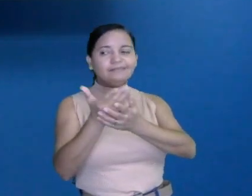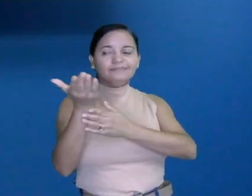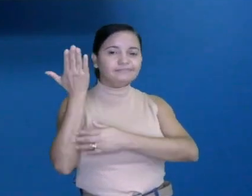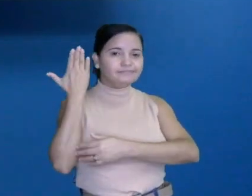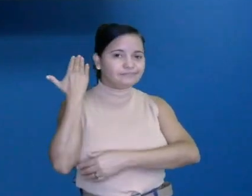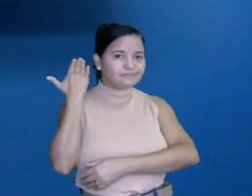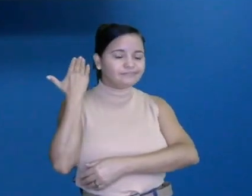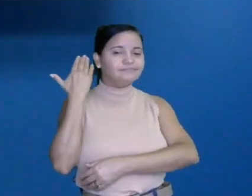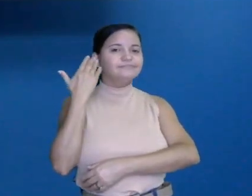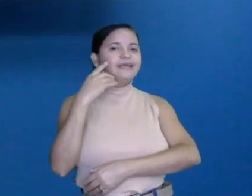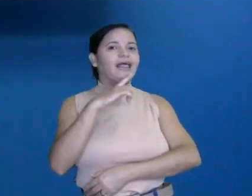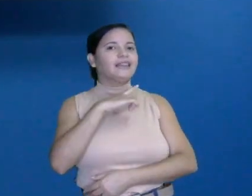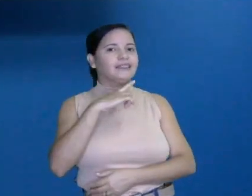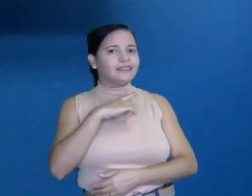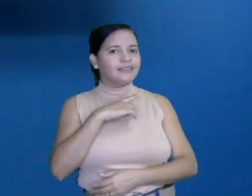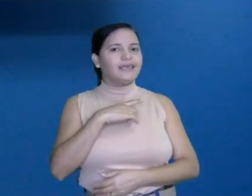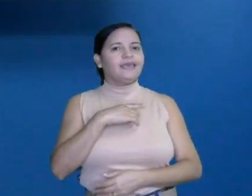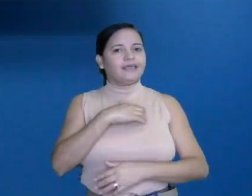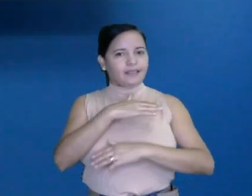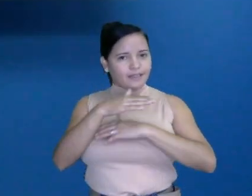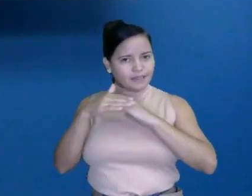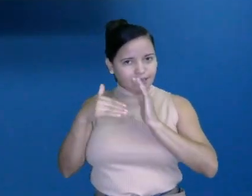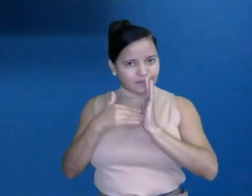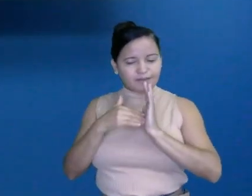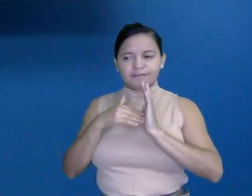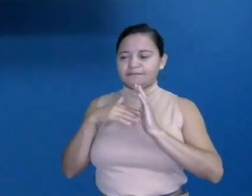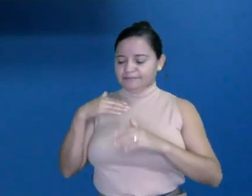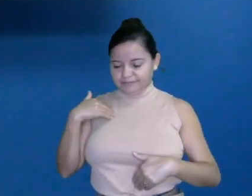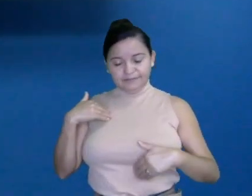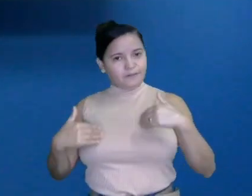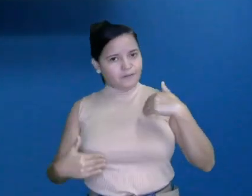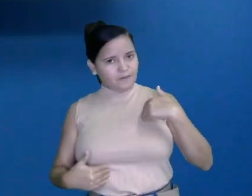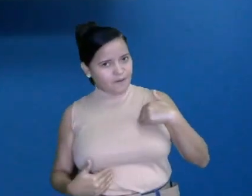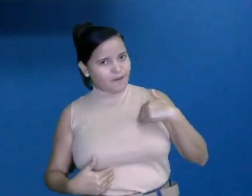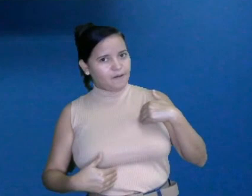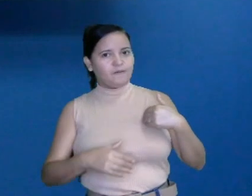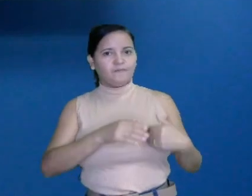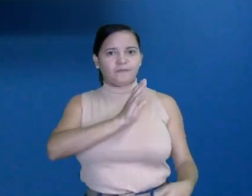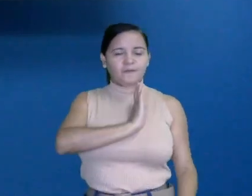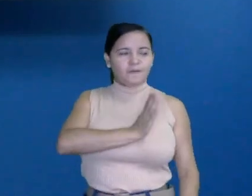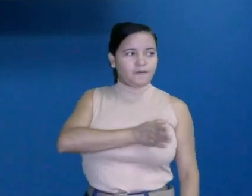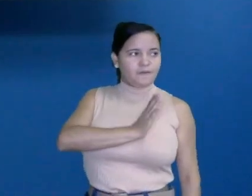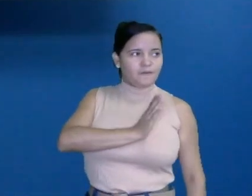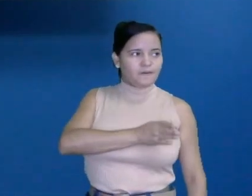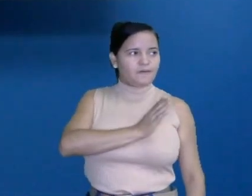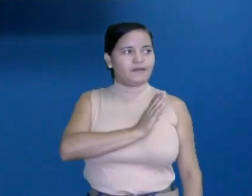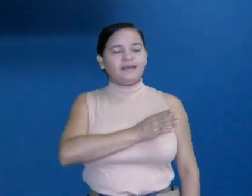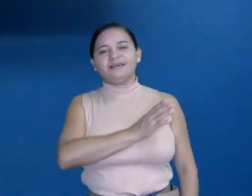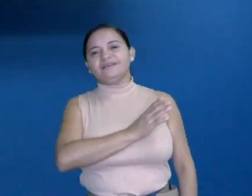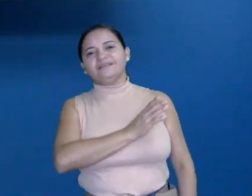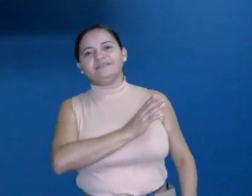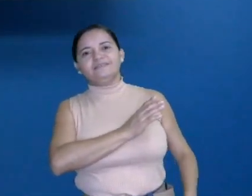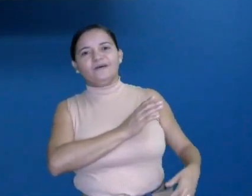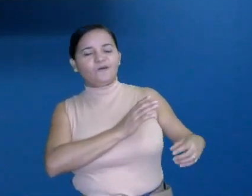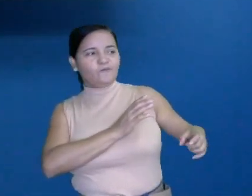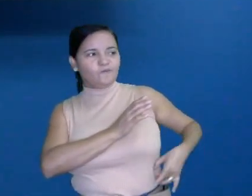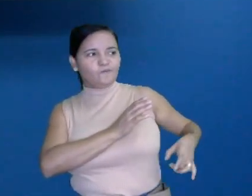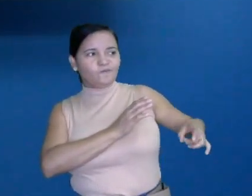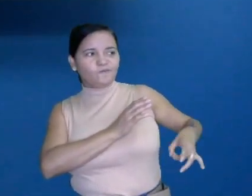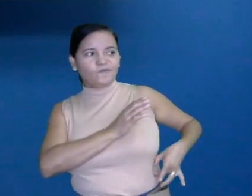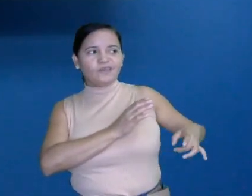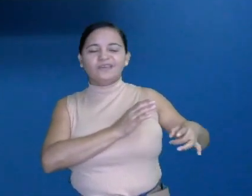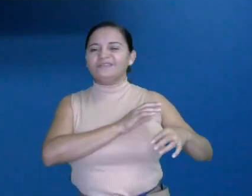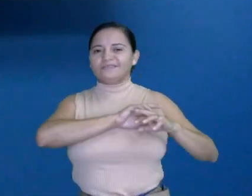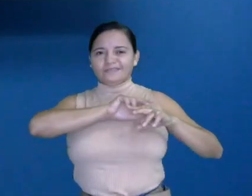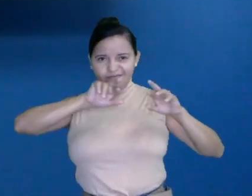falou que cada órgão do nosso corpo tem uma função específica, o coração, o rins, o fígado. A gente